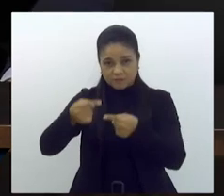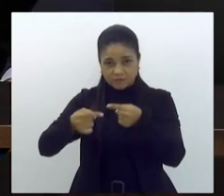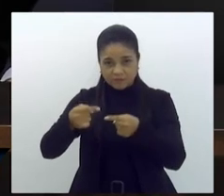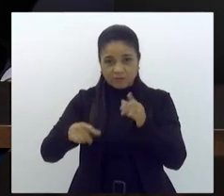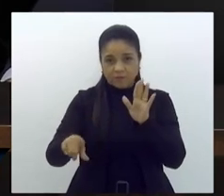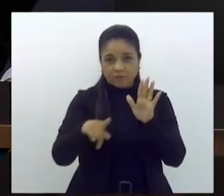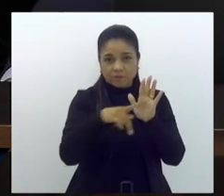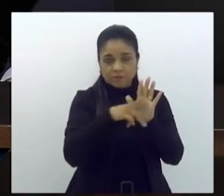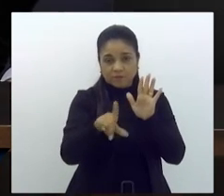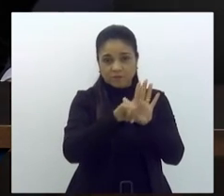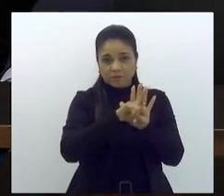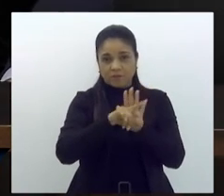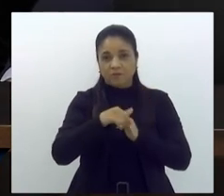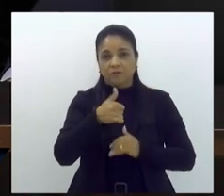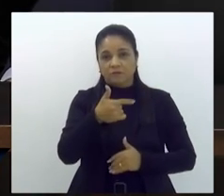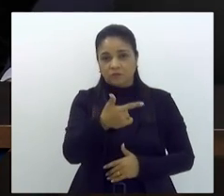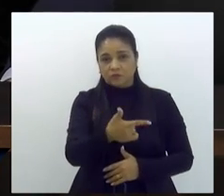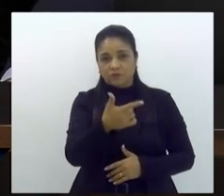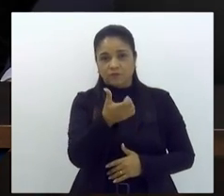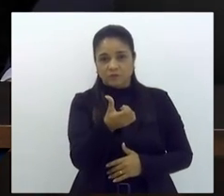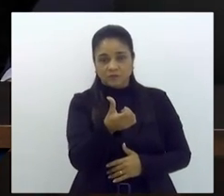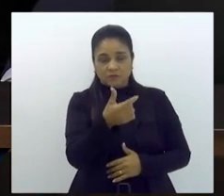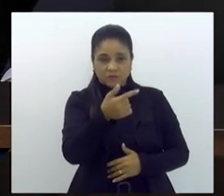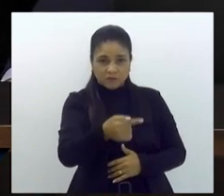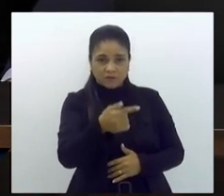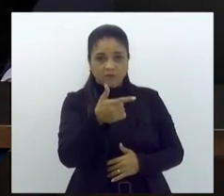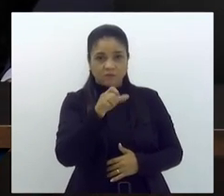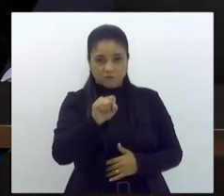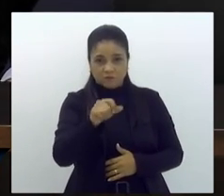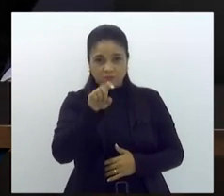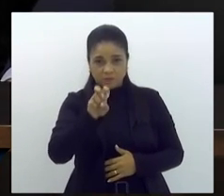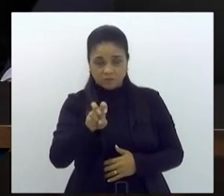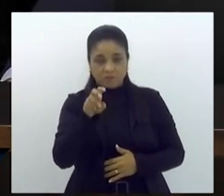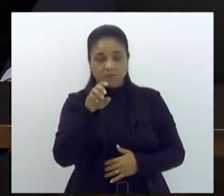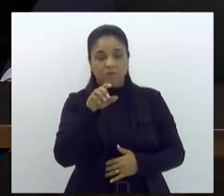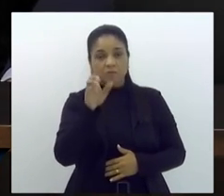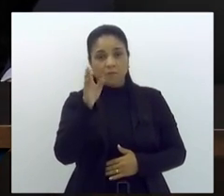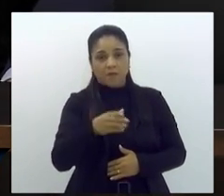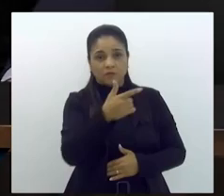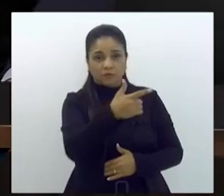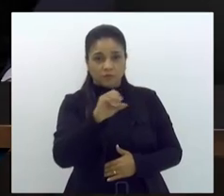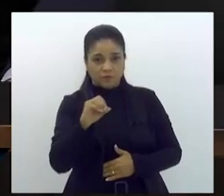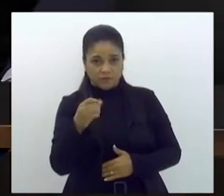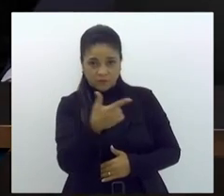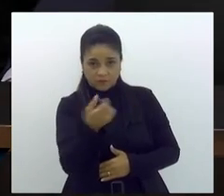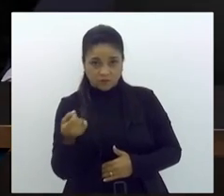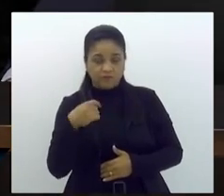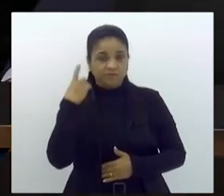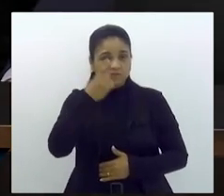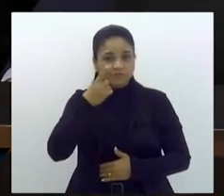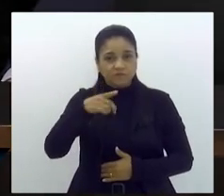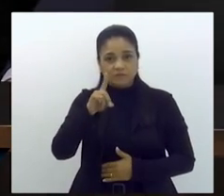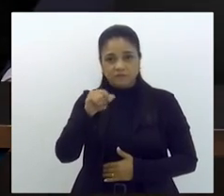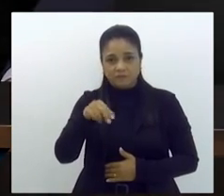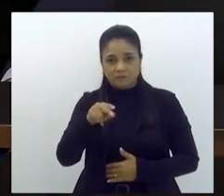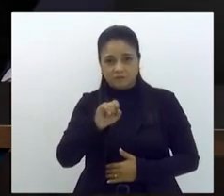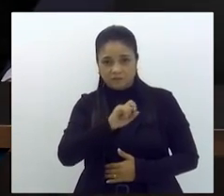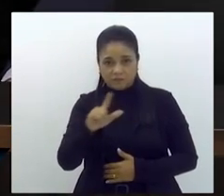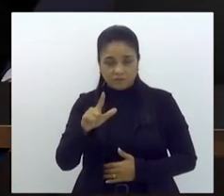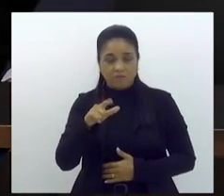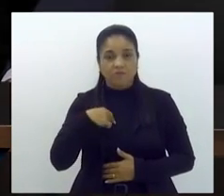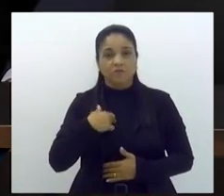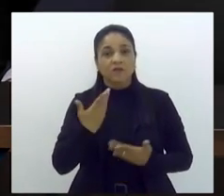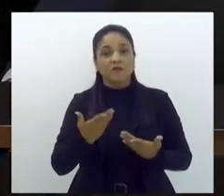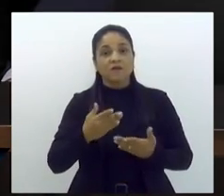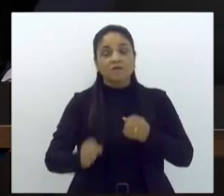projeto de lei número 2.785 de 2020 de autoria do deputado Daniel librelon que